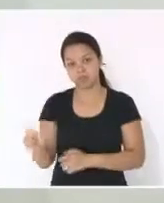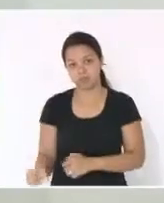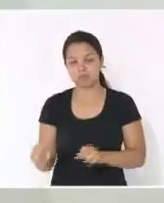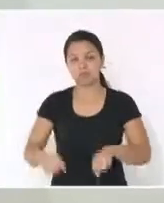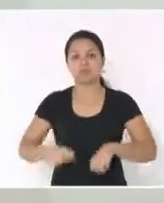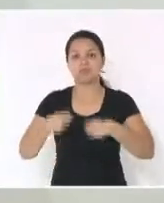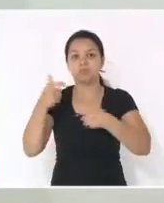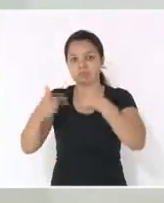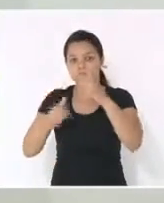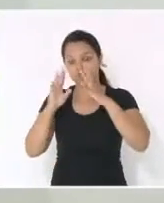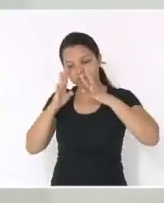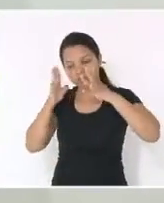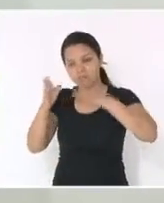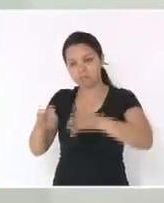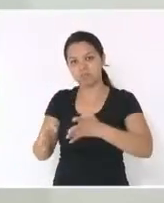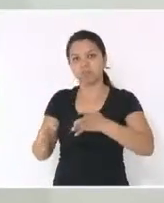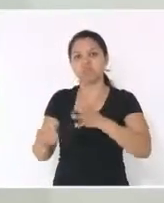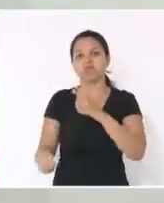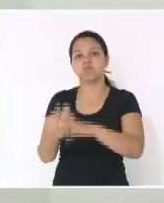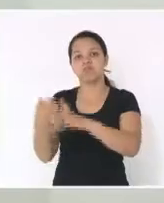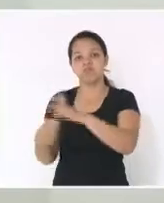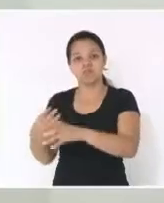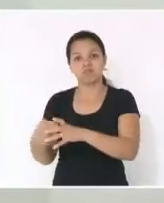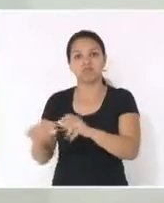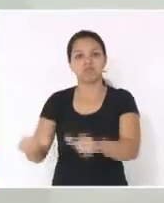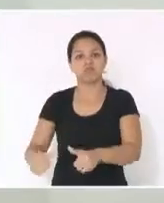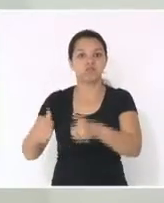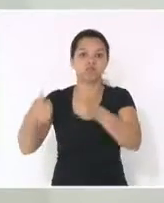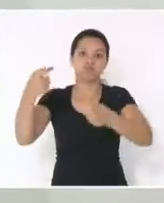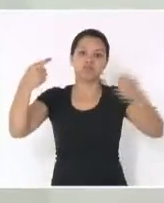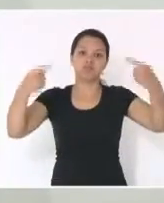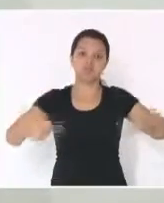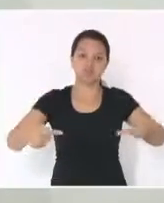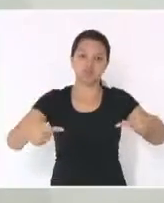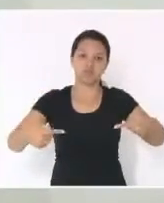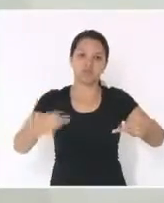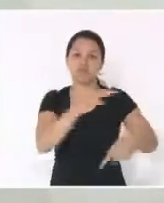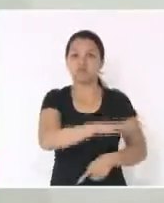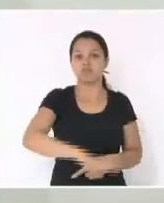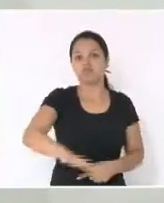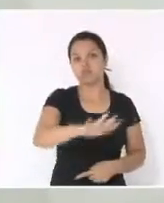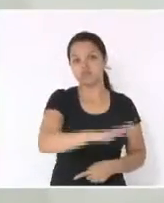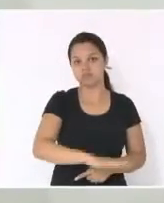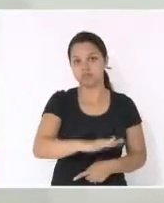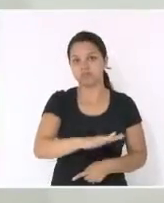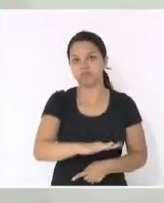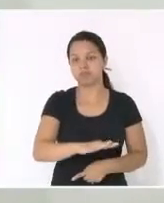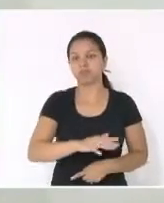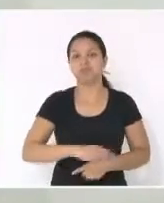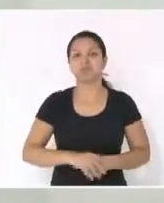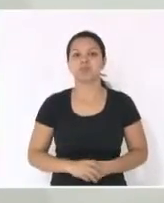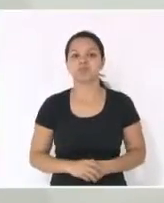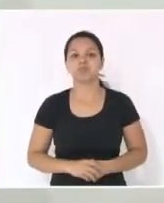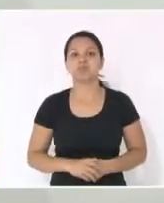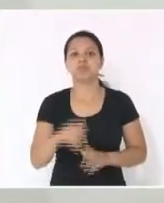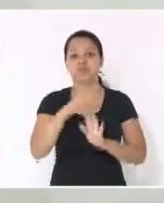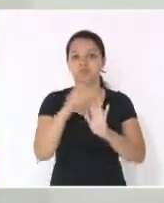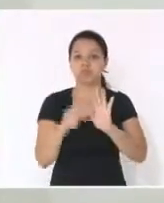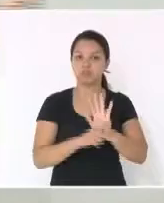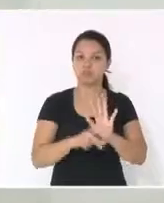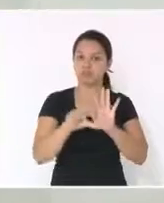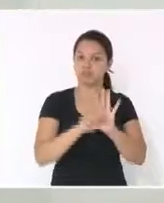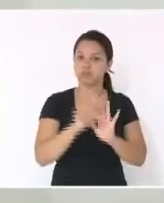sua criatividade para melhorar a competitividade do empresário catarinense essa deve ser mesmo de um projeto de lei pequeno